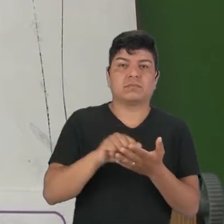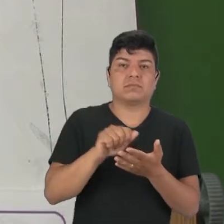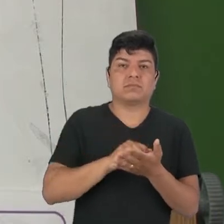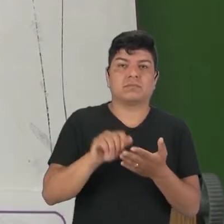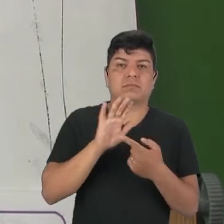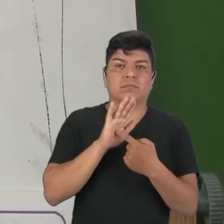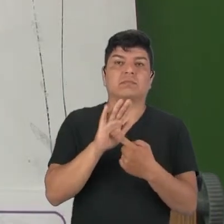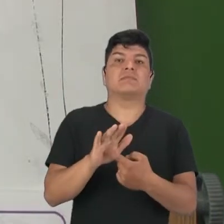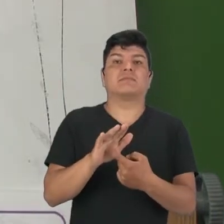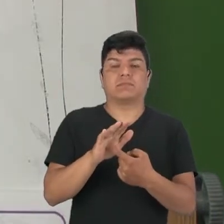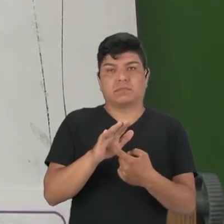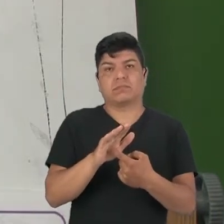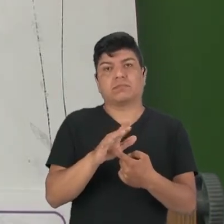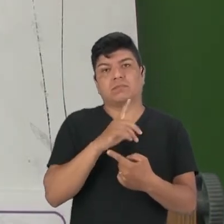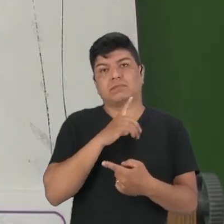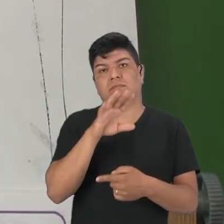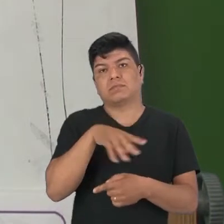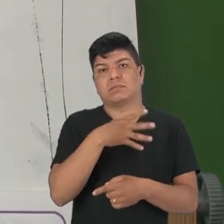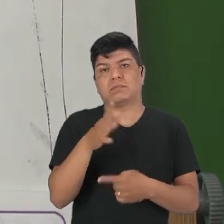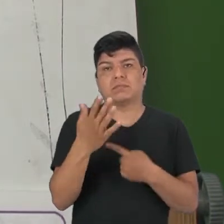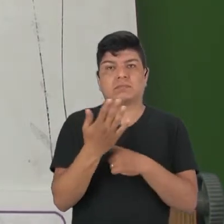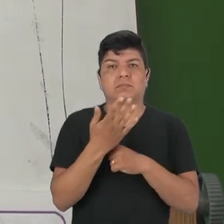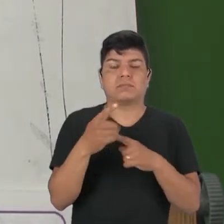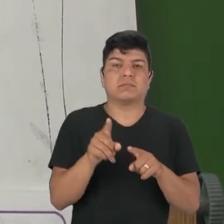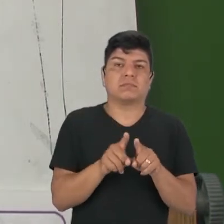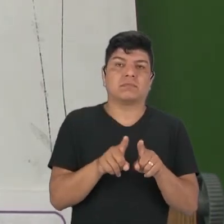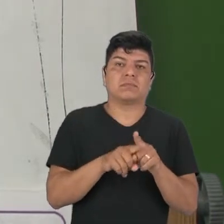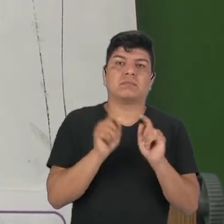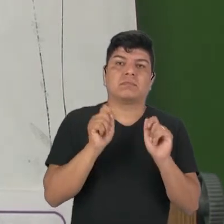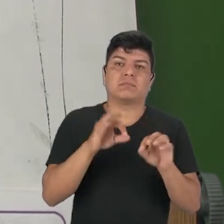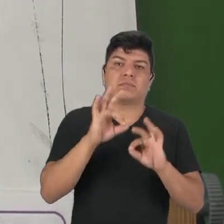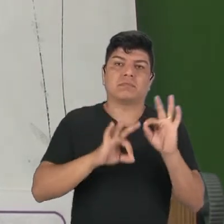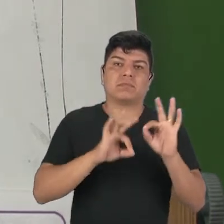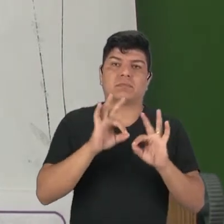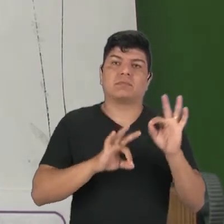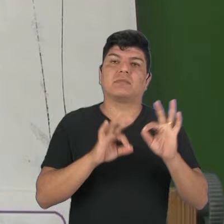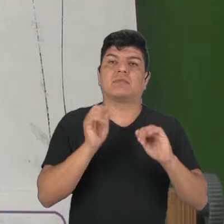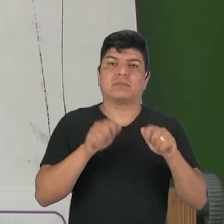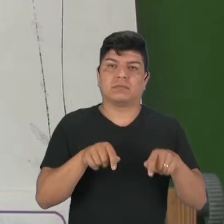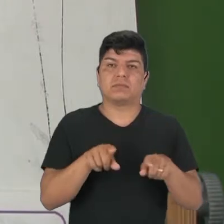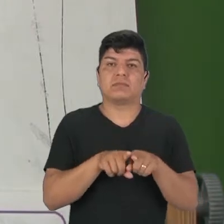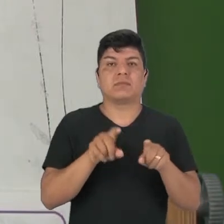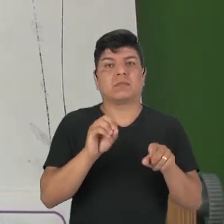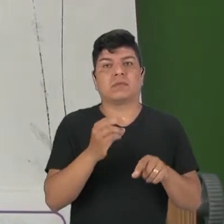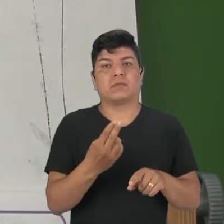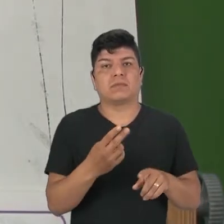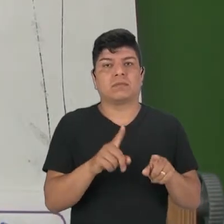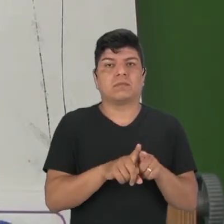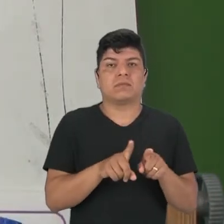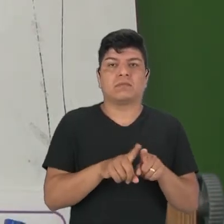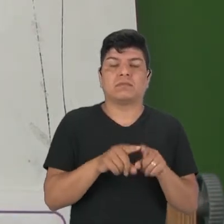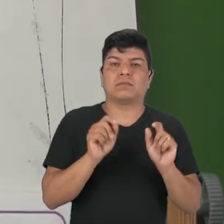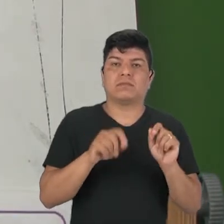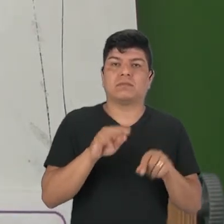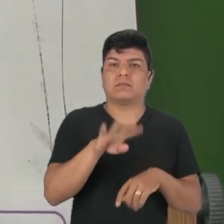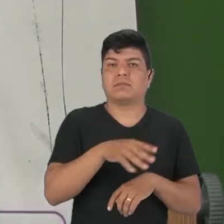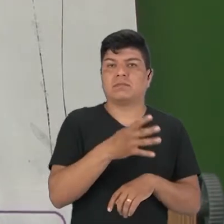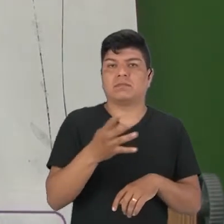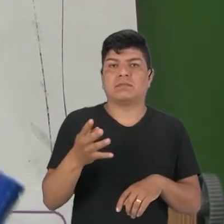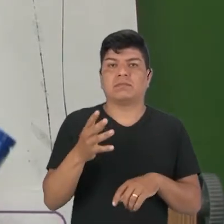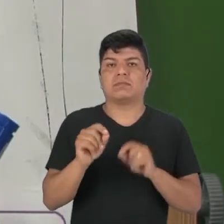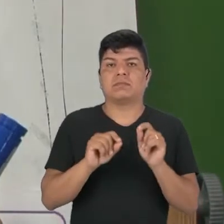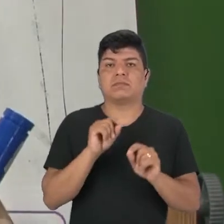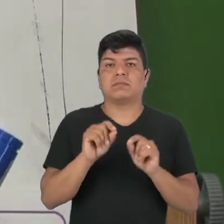ali apresentadas. Aqui tem a tabela para me ajudar, mas ele pode ser organizado dessa forma. Ou então, num gráfico